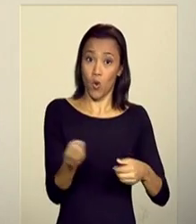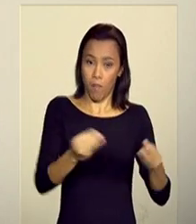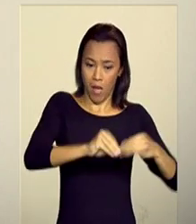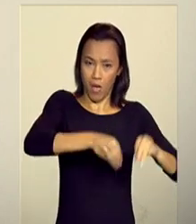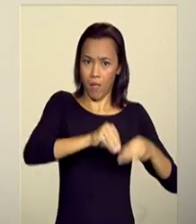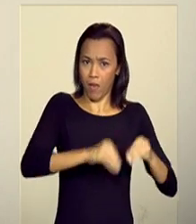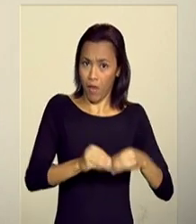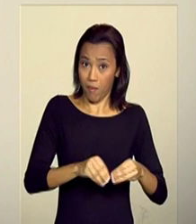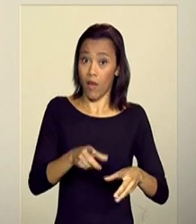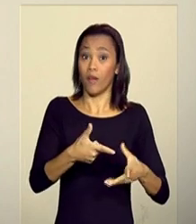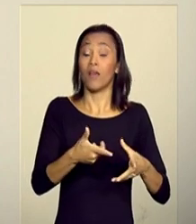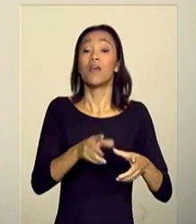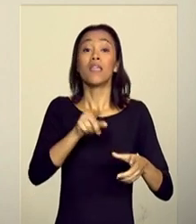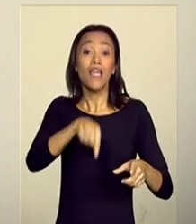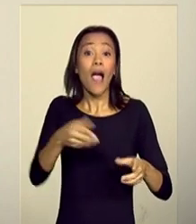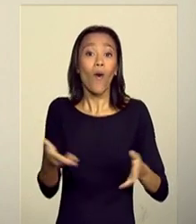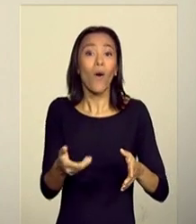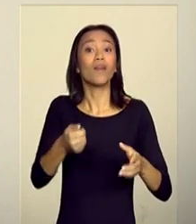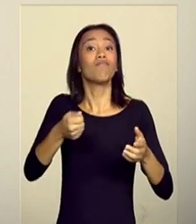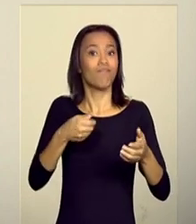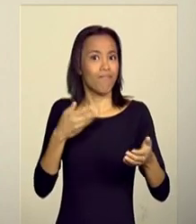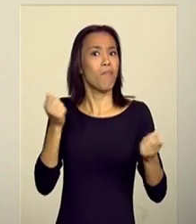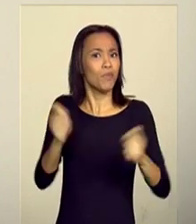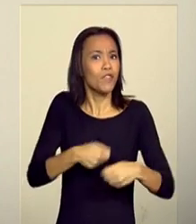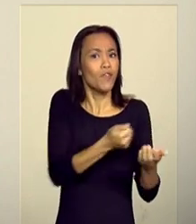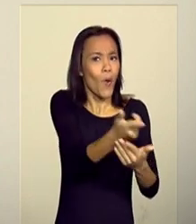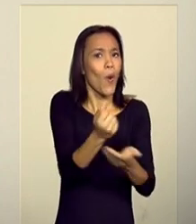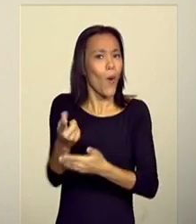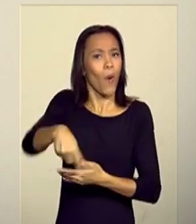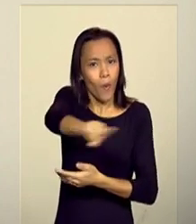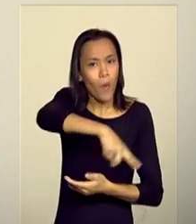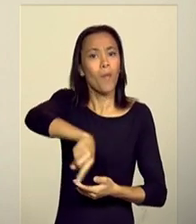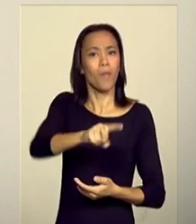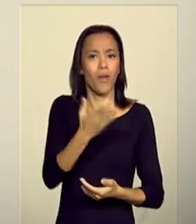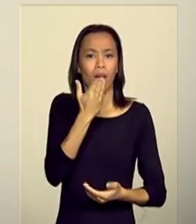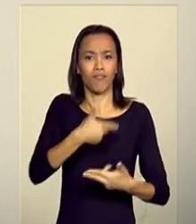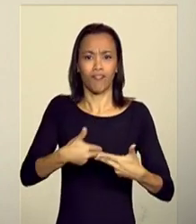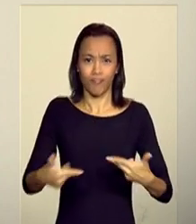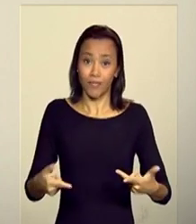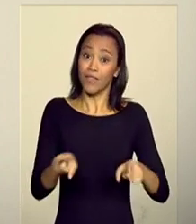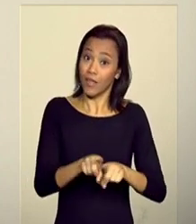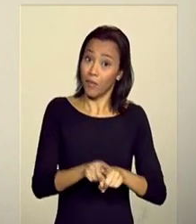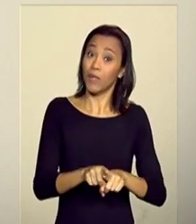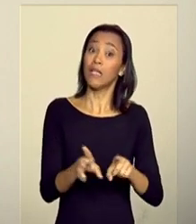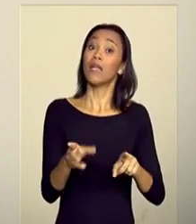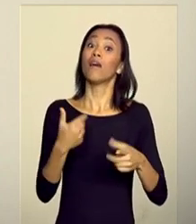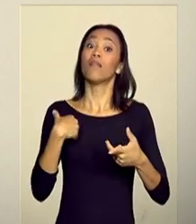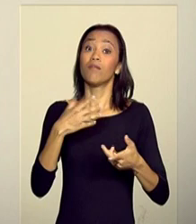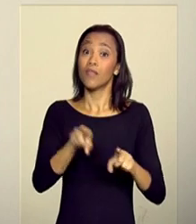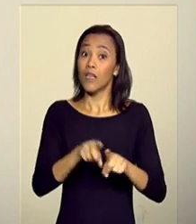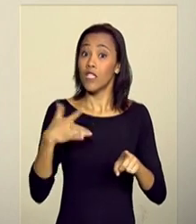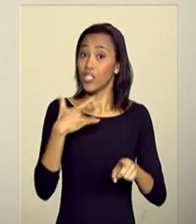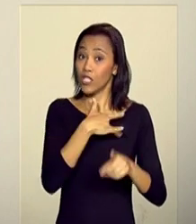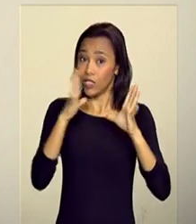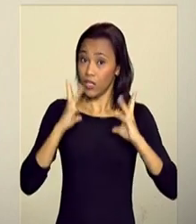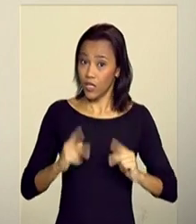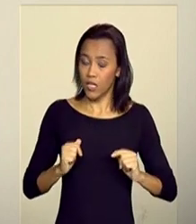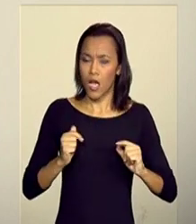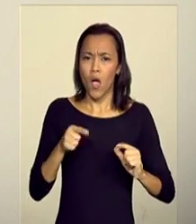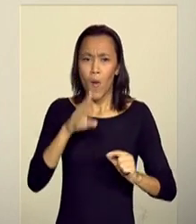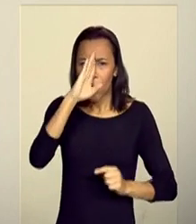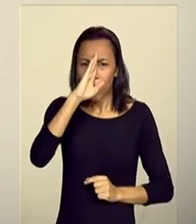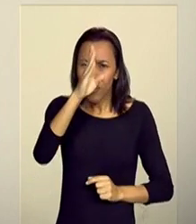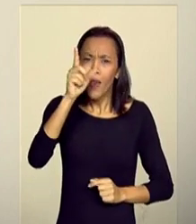que vão constar da cesta básica que agora está mais próxima do que você realmente consome tanto na alimentação como na higiene